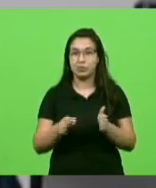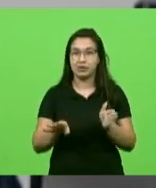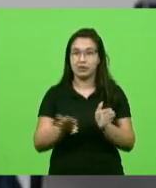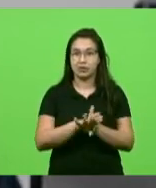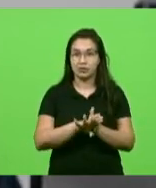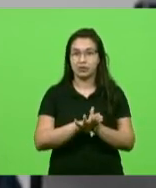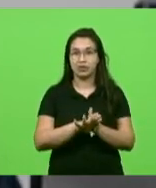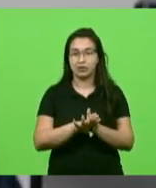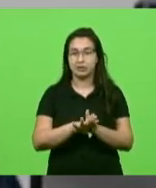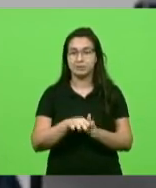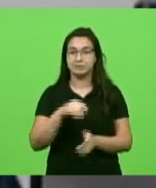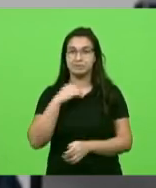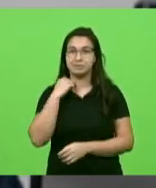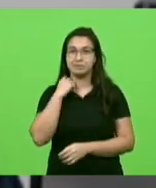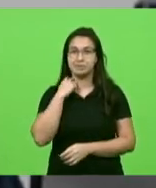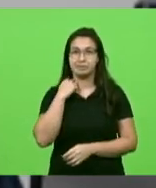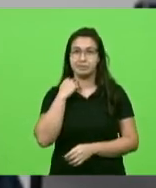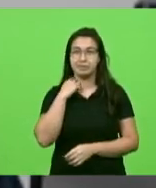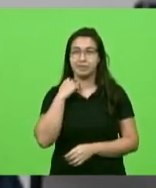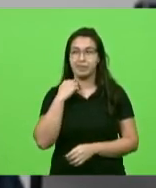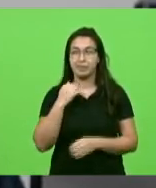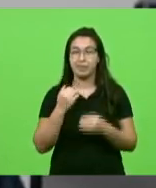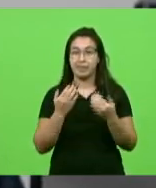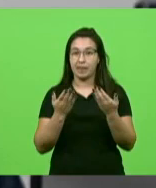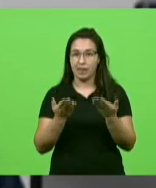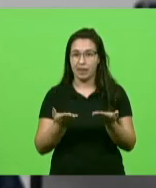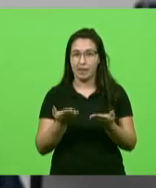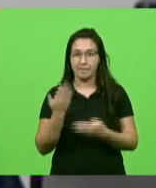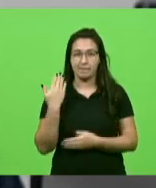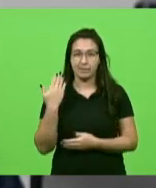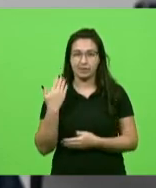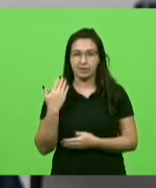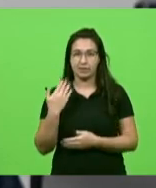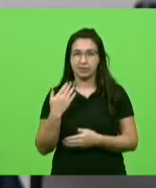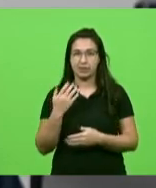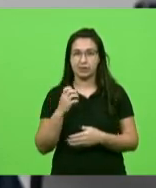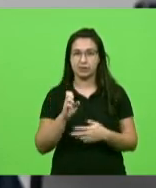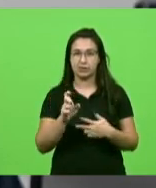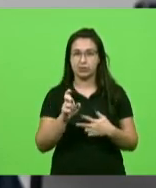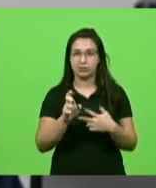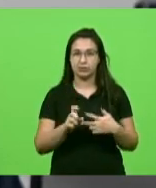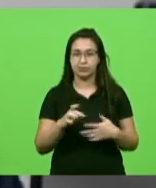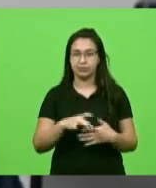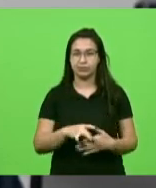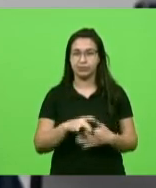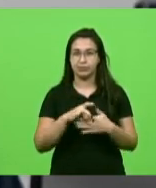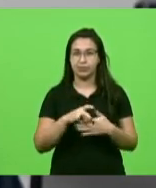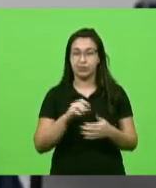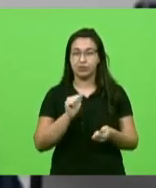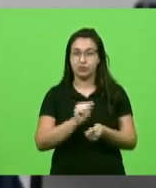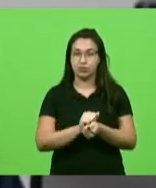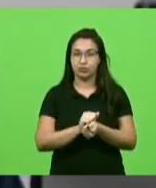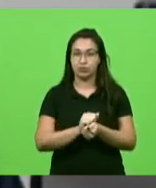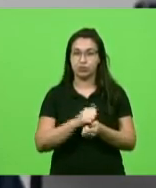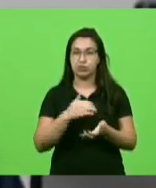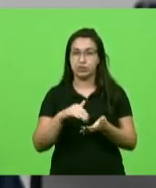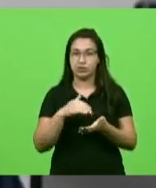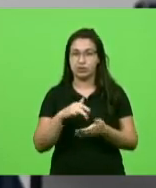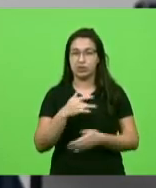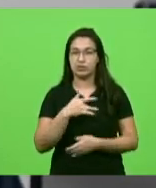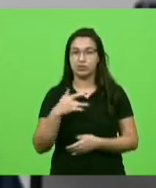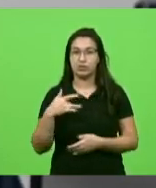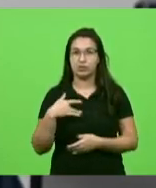doentes acometidos pela ro 2019 tá ocasião o chefe do Poder Executivo estava acompanhado pelo secretário de saúde